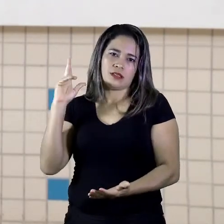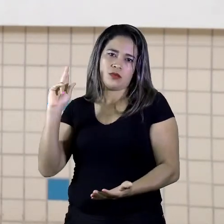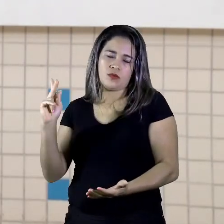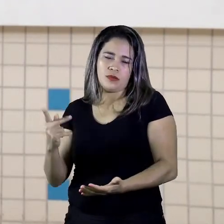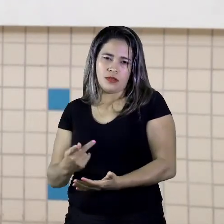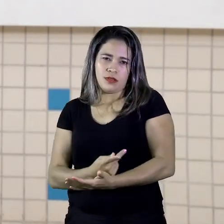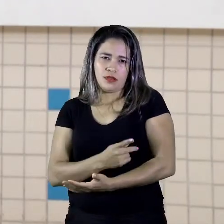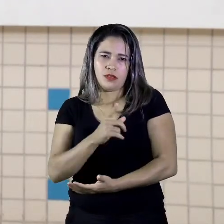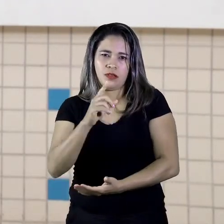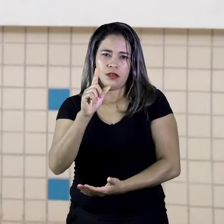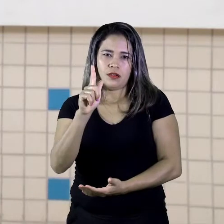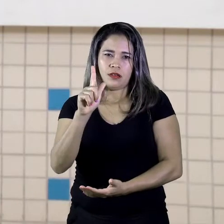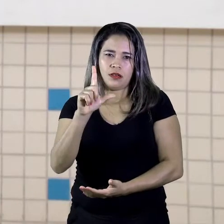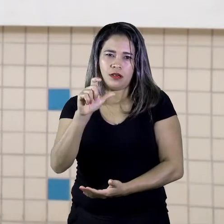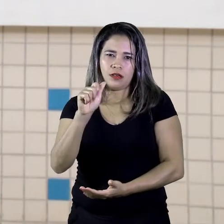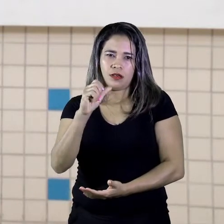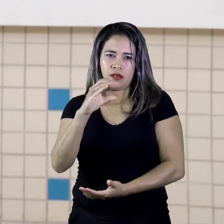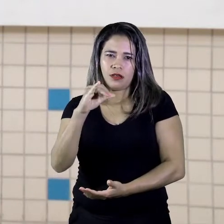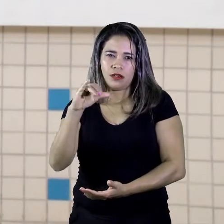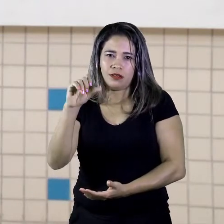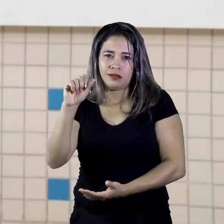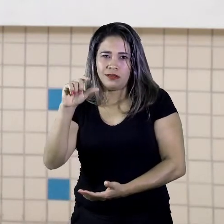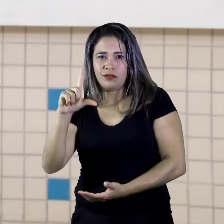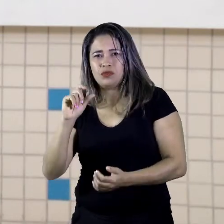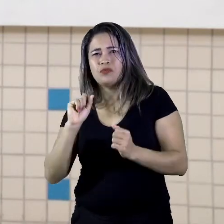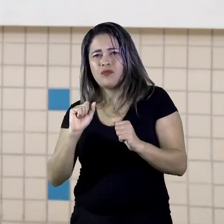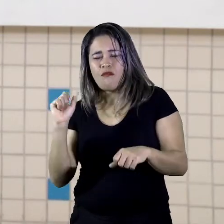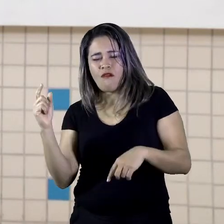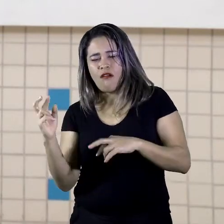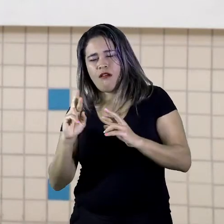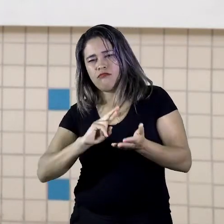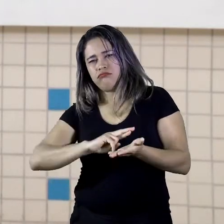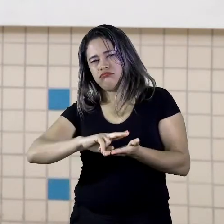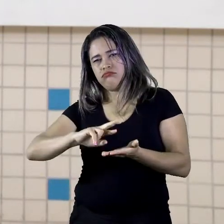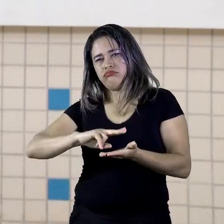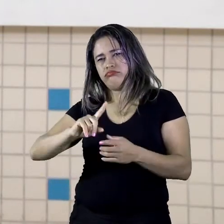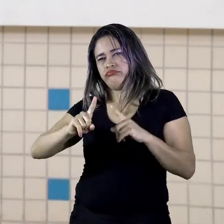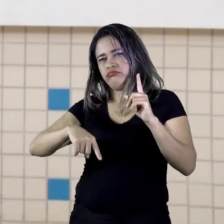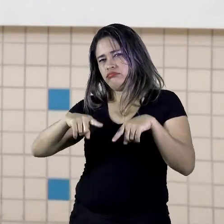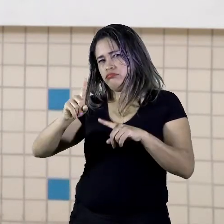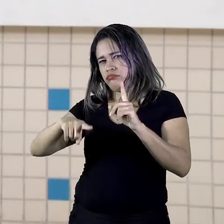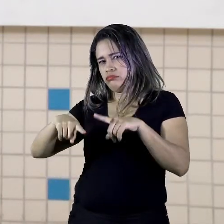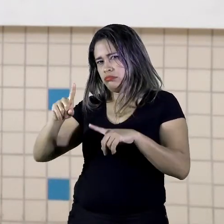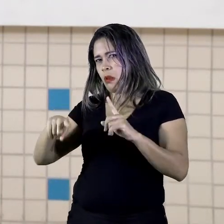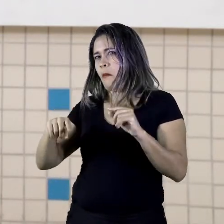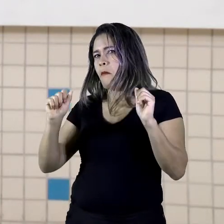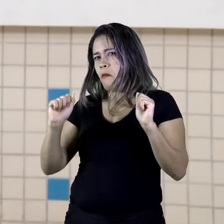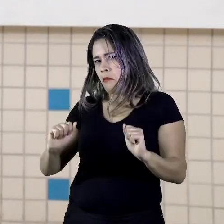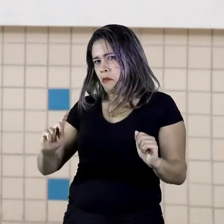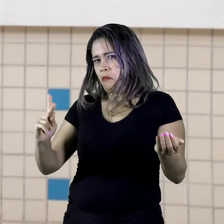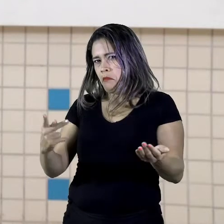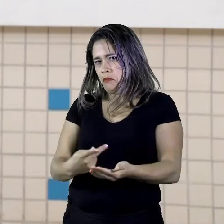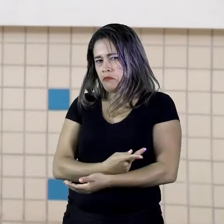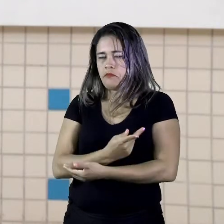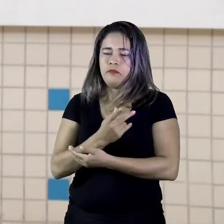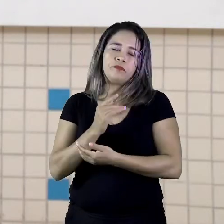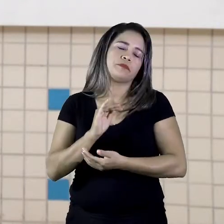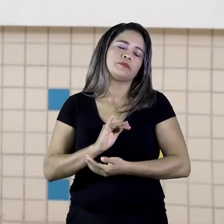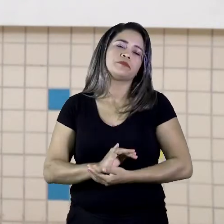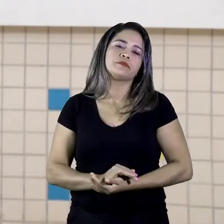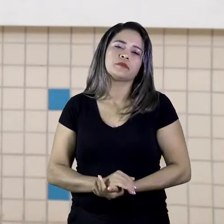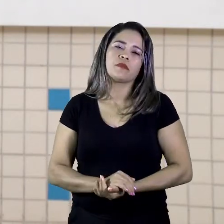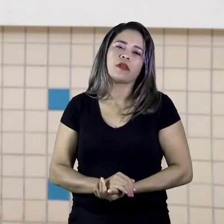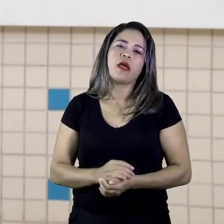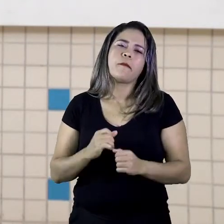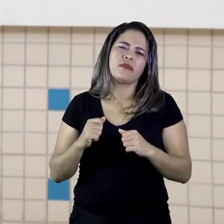né, há milhões de anos atrás. Então essas variações na órbita elas são recorrentes, né, só que elas acontecem ao longo